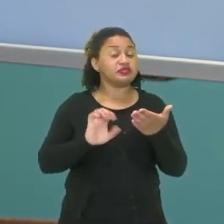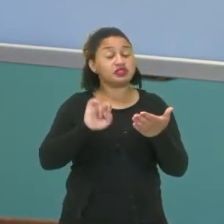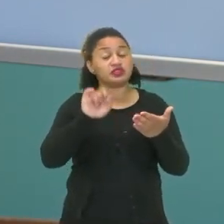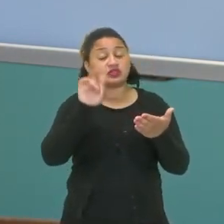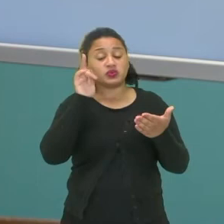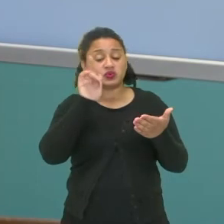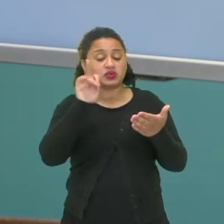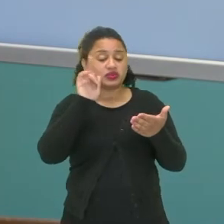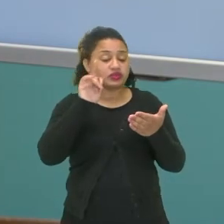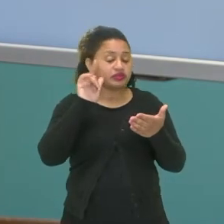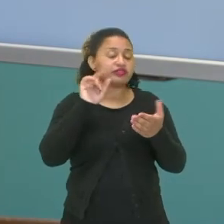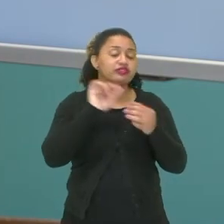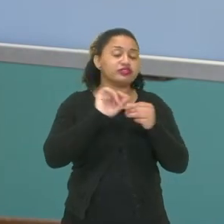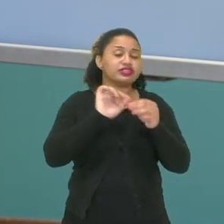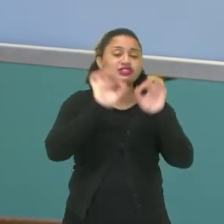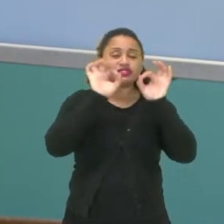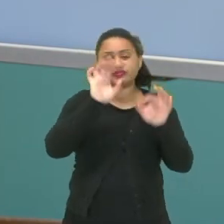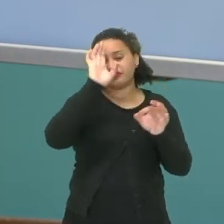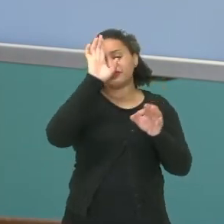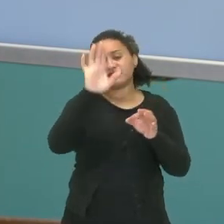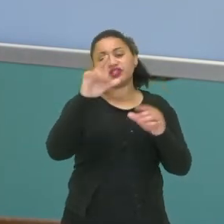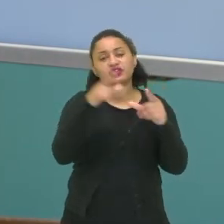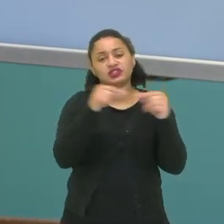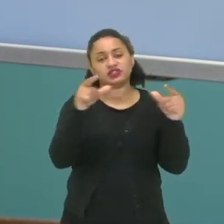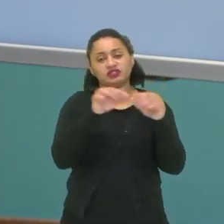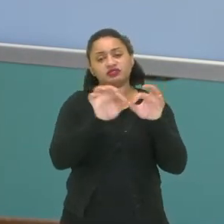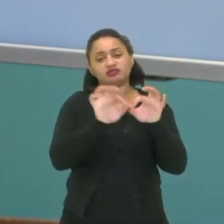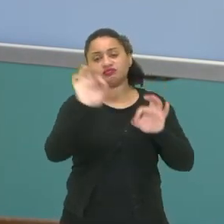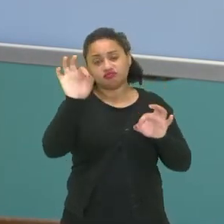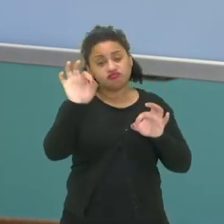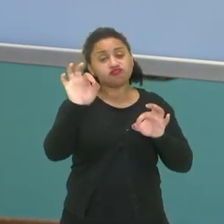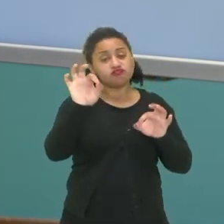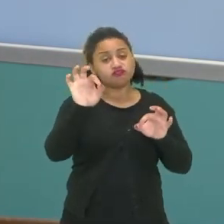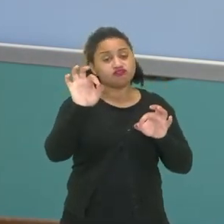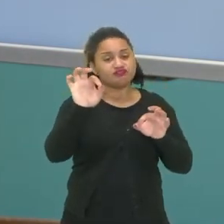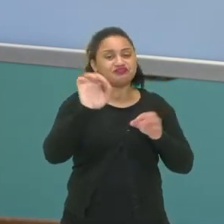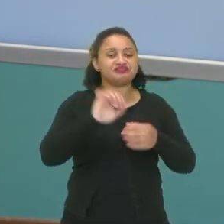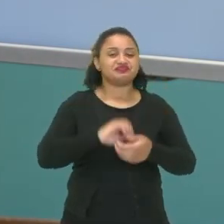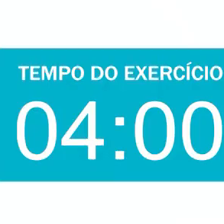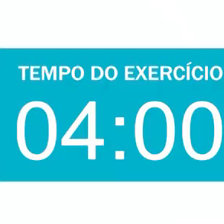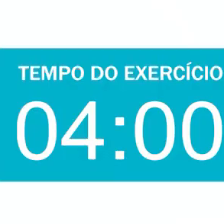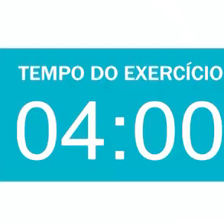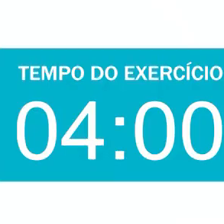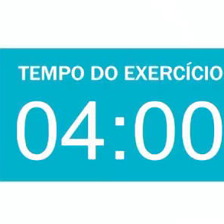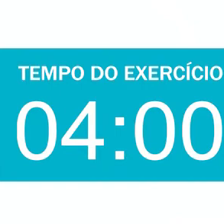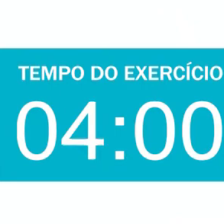vocês conseguiram aplicar diretamente a fórmula da distância entre os dois pontos.